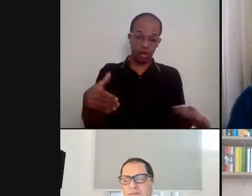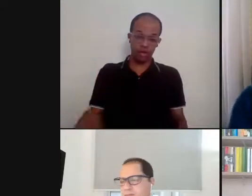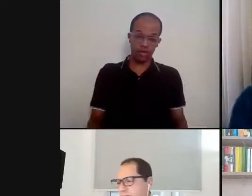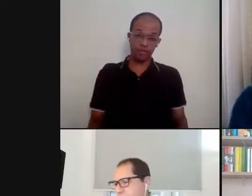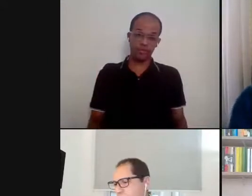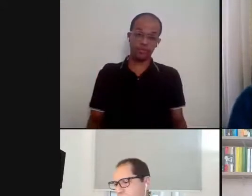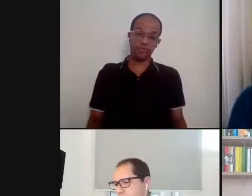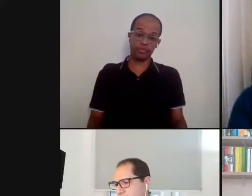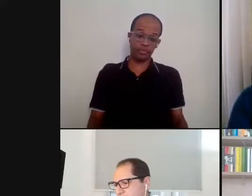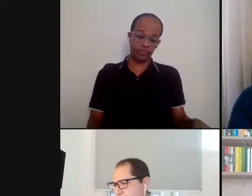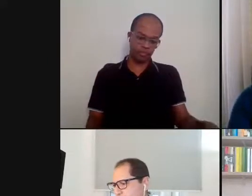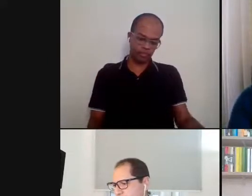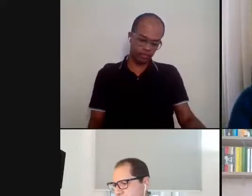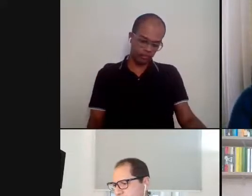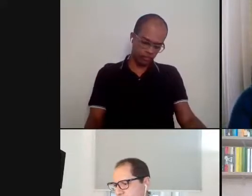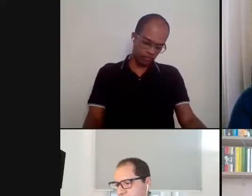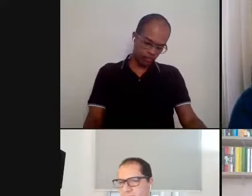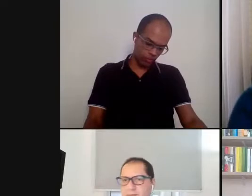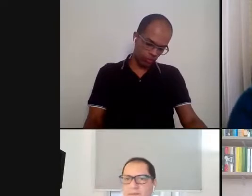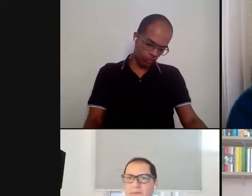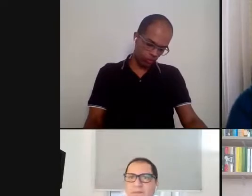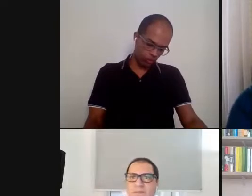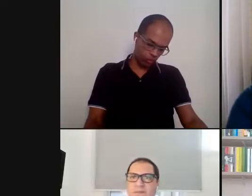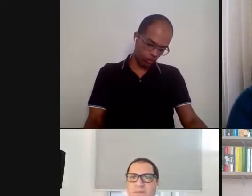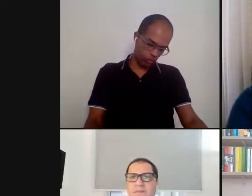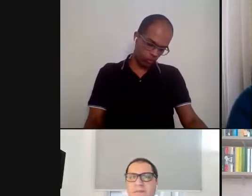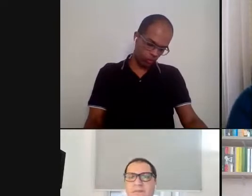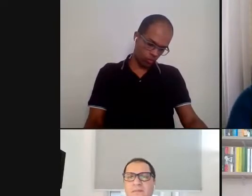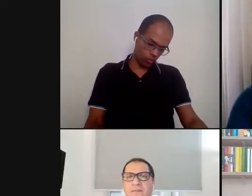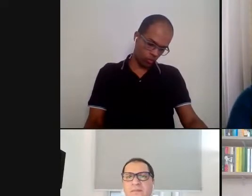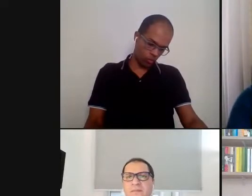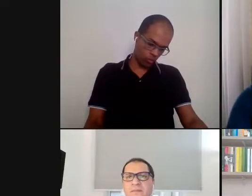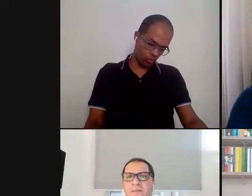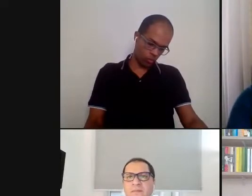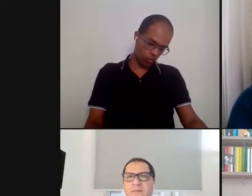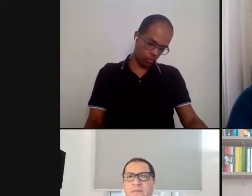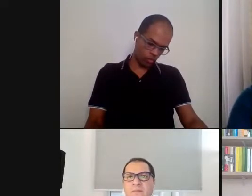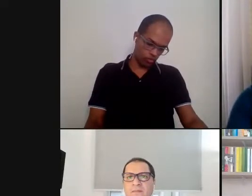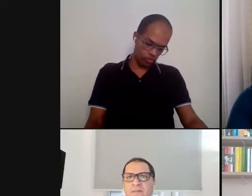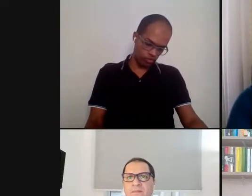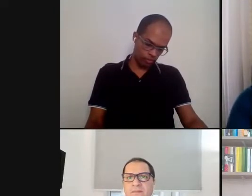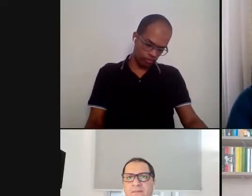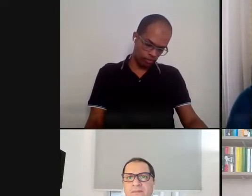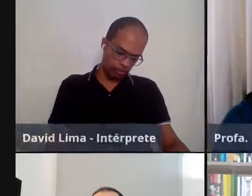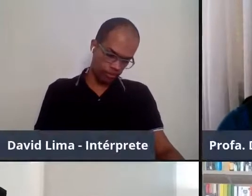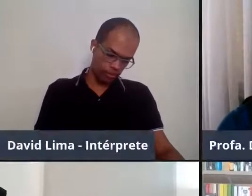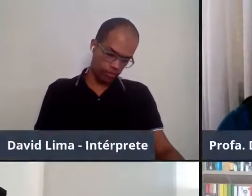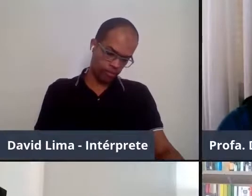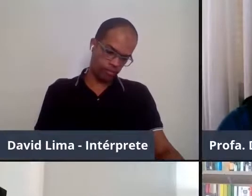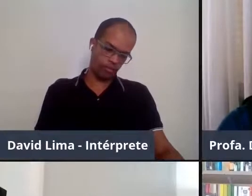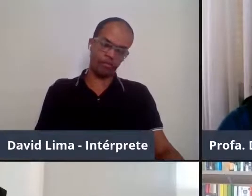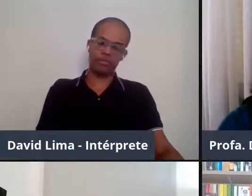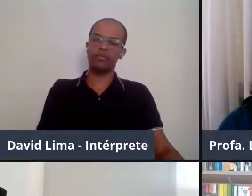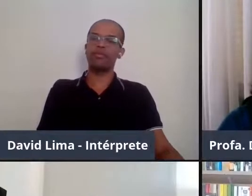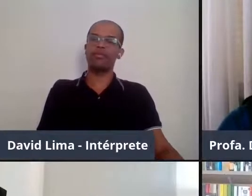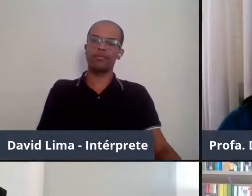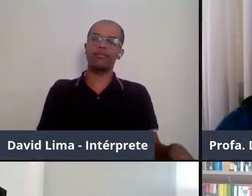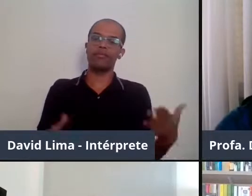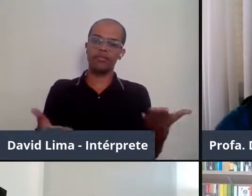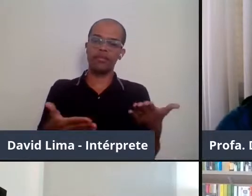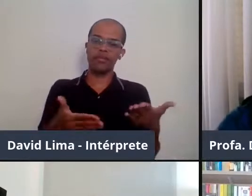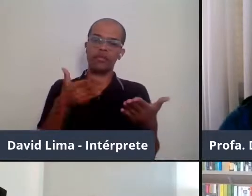de fala. Eu, pelo menos, recebi aqui da assessoria, eu pelo menos, cuido muito disso. Ordem de